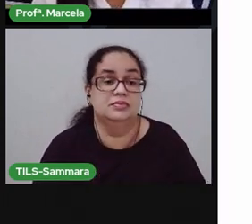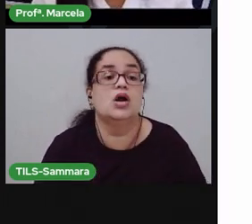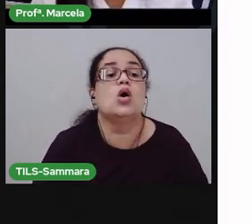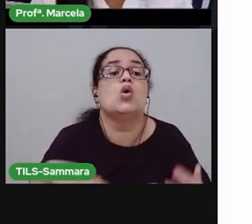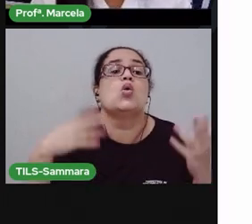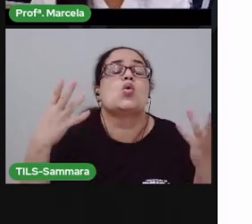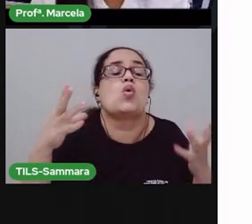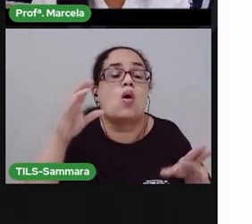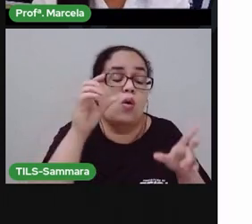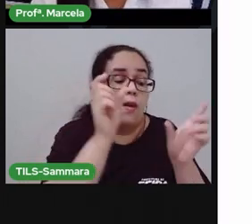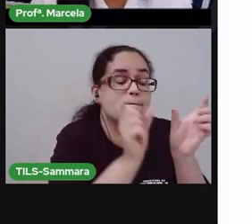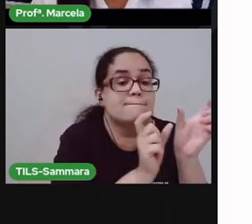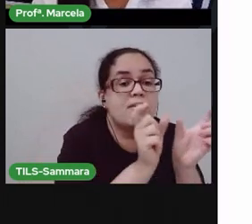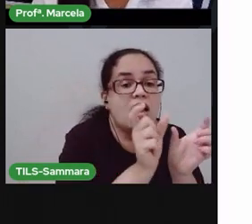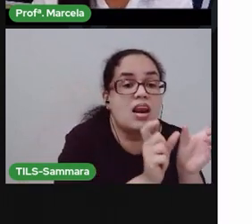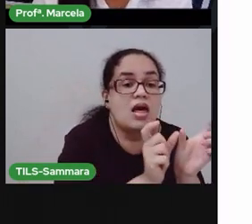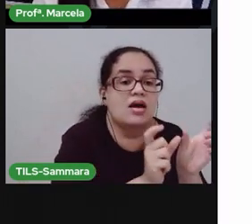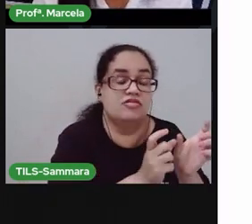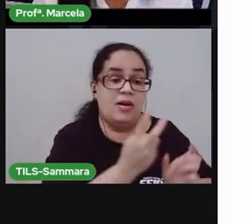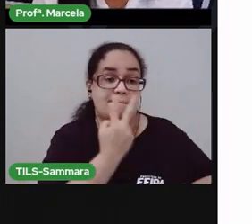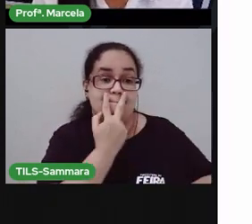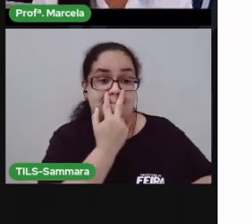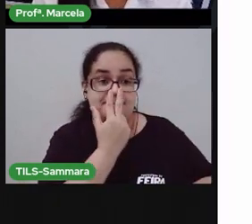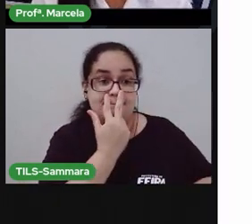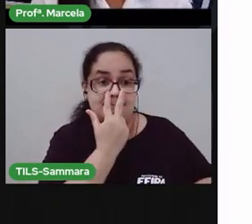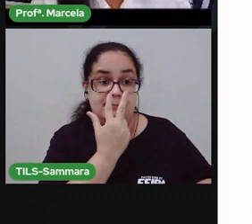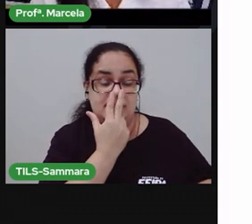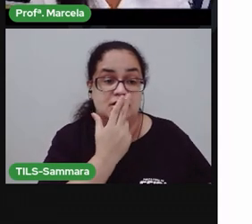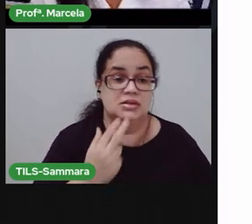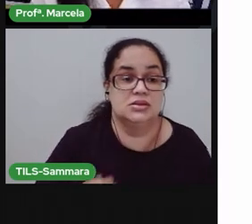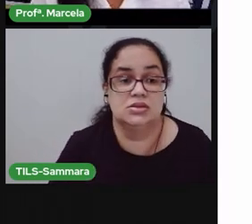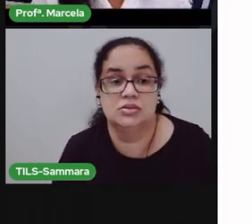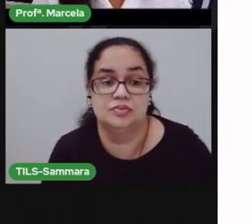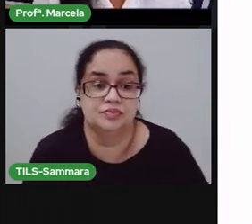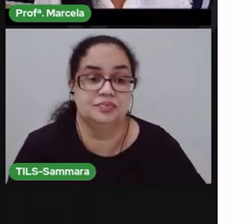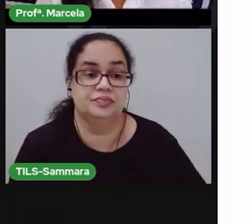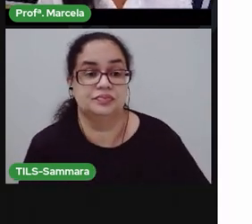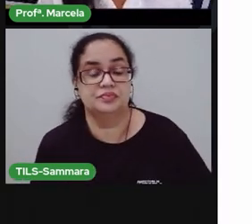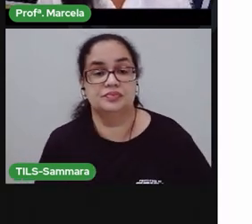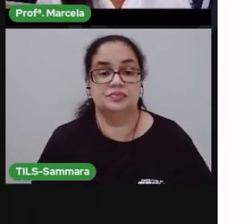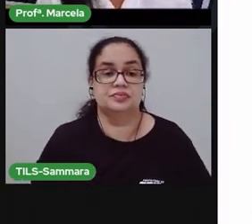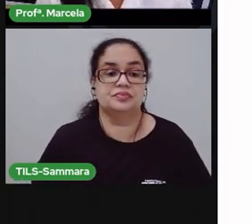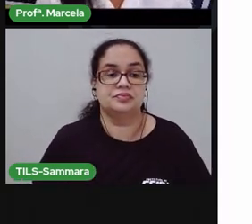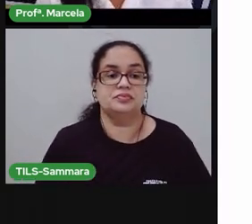Qual é a sílaba que tem um som parecido nessa palavra?